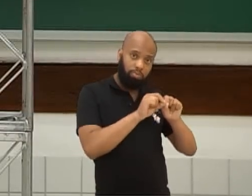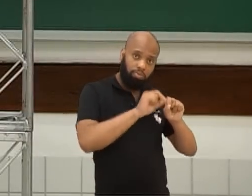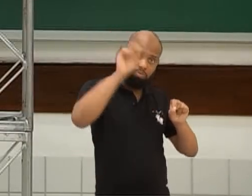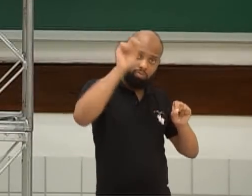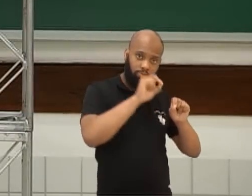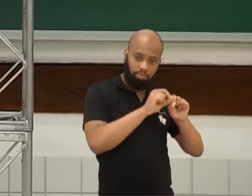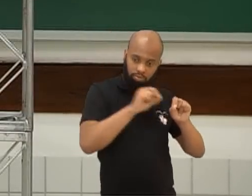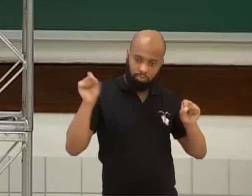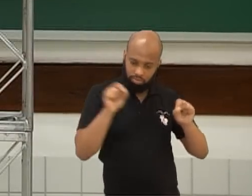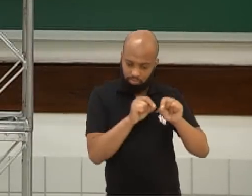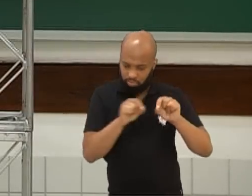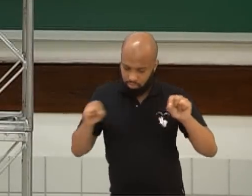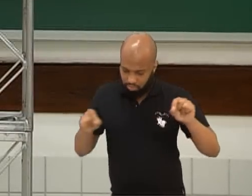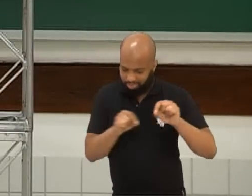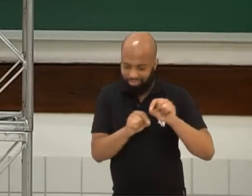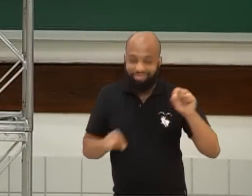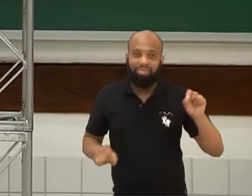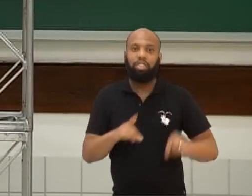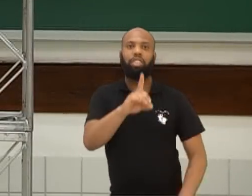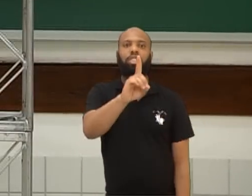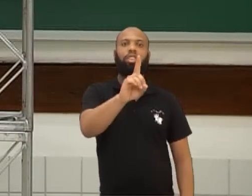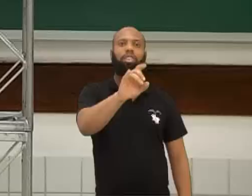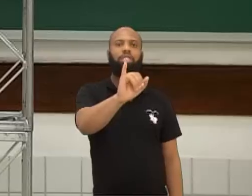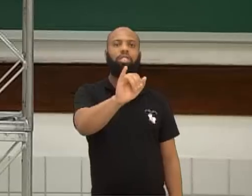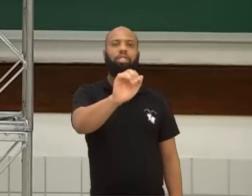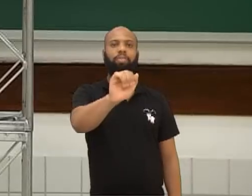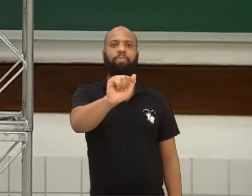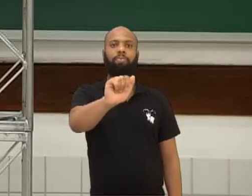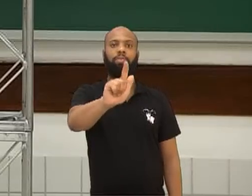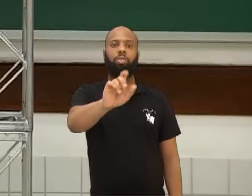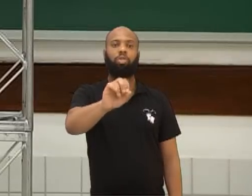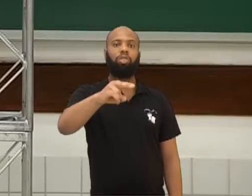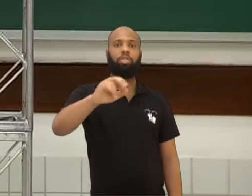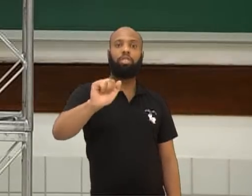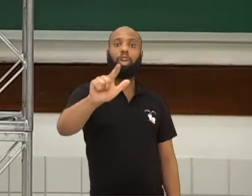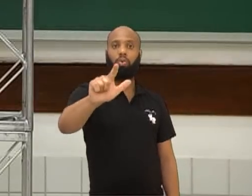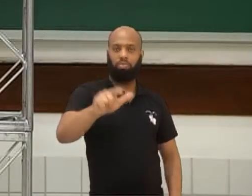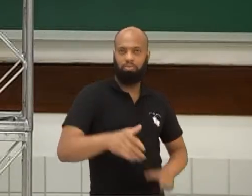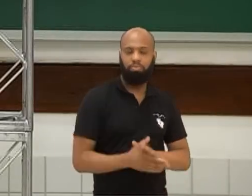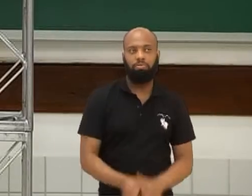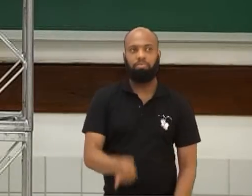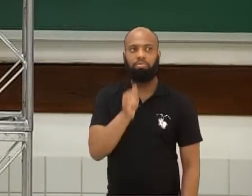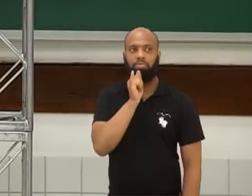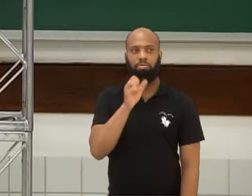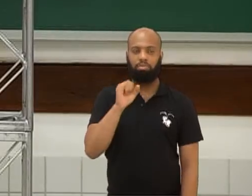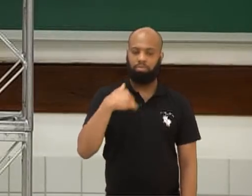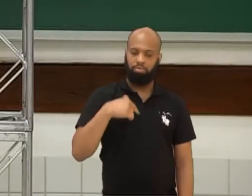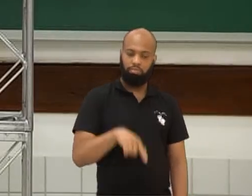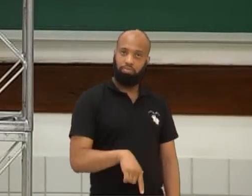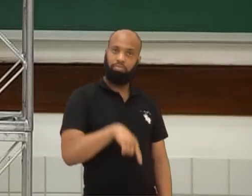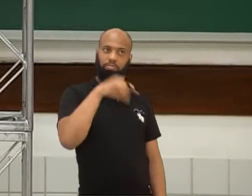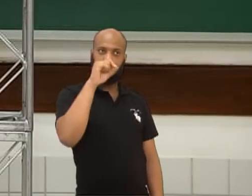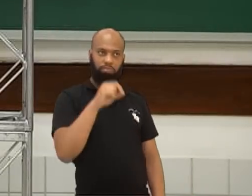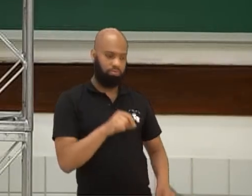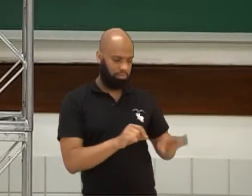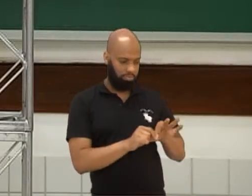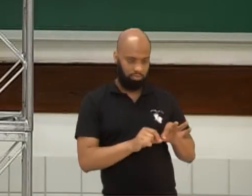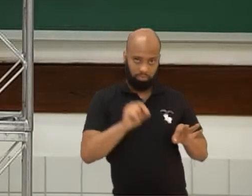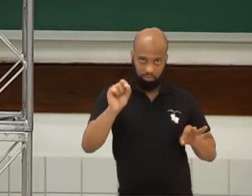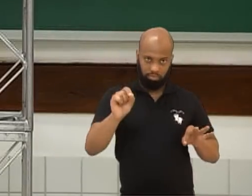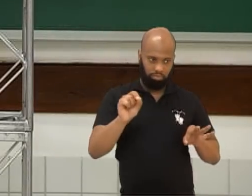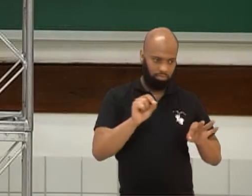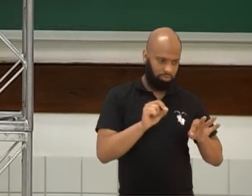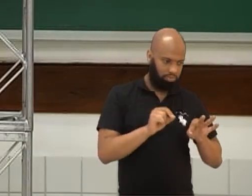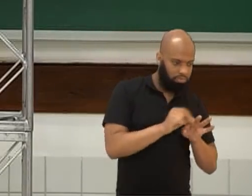vou traçar as diagonais, tá? Lembrando, por exemplo, se eu escolher esse vértice aqui, eu não posso unir para